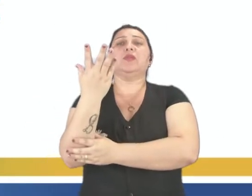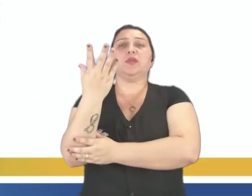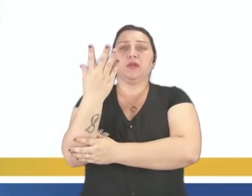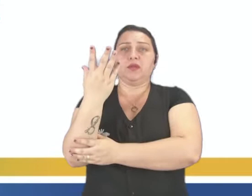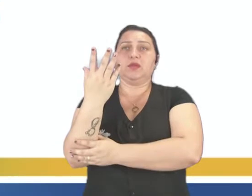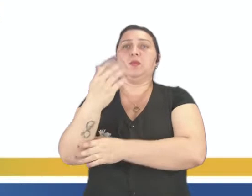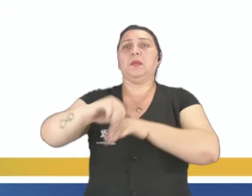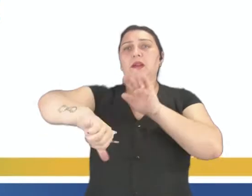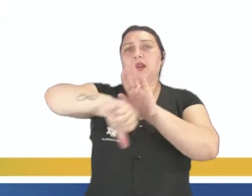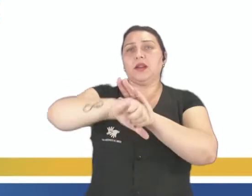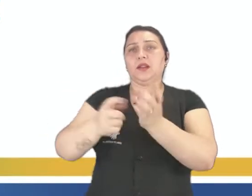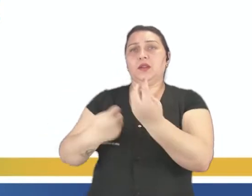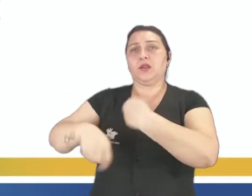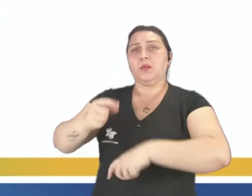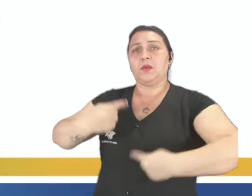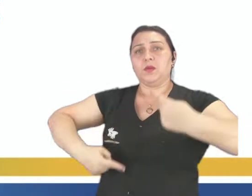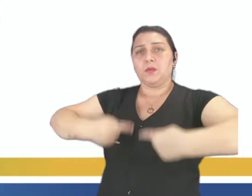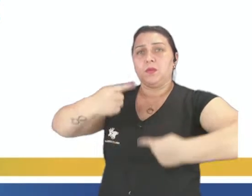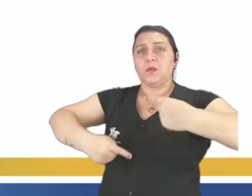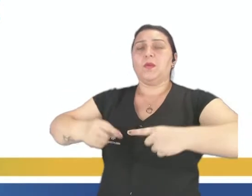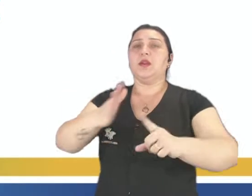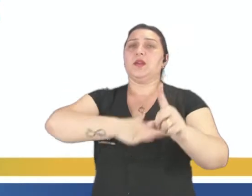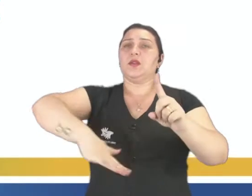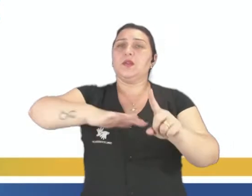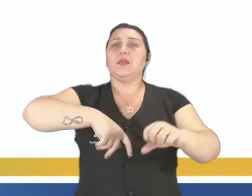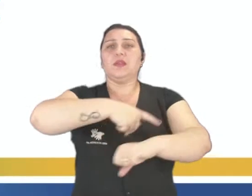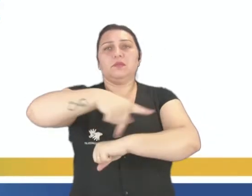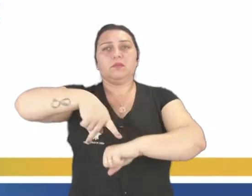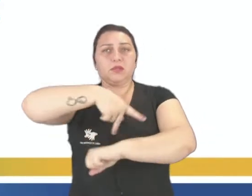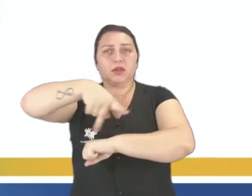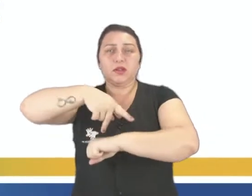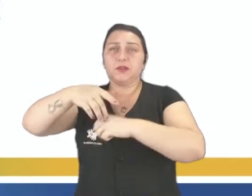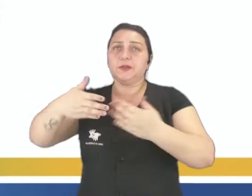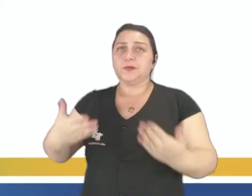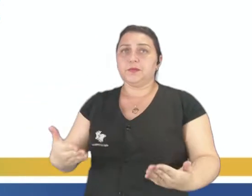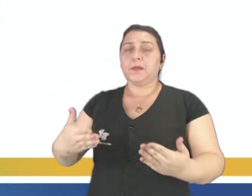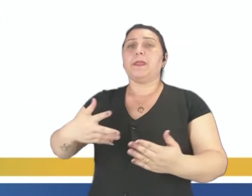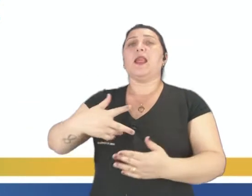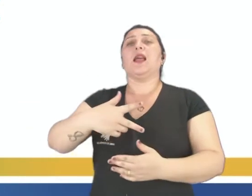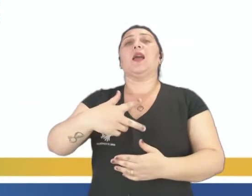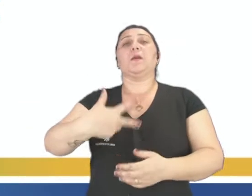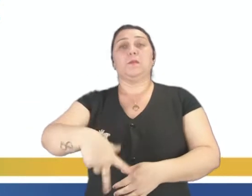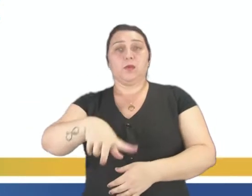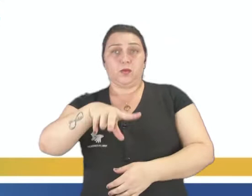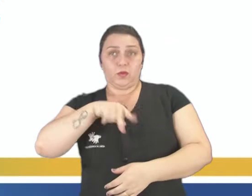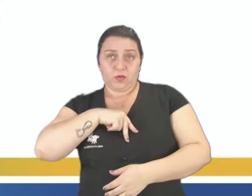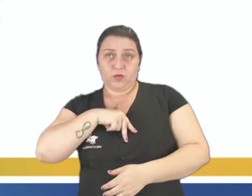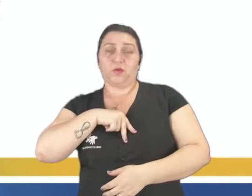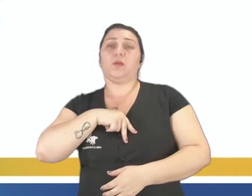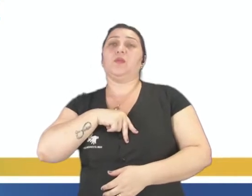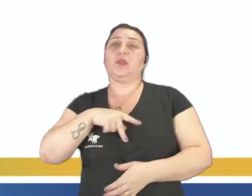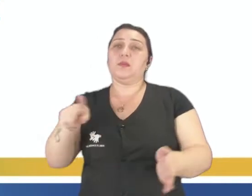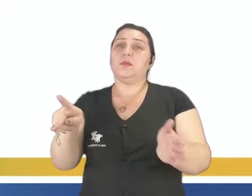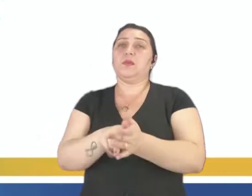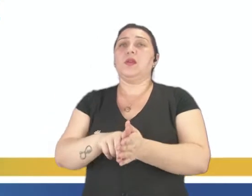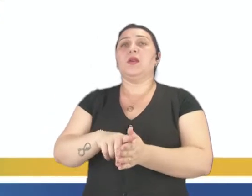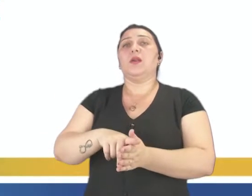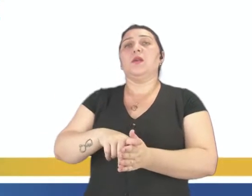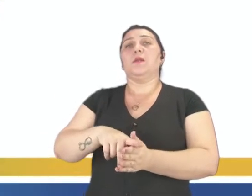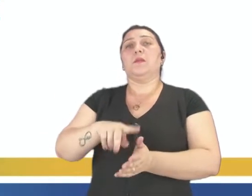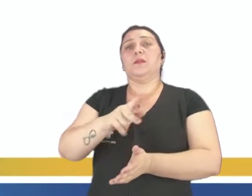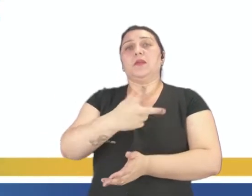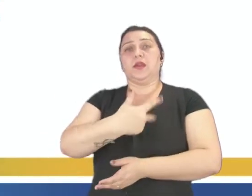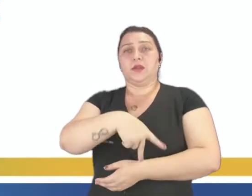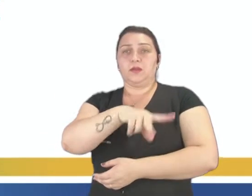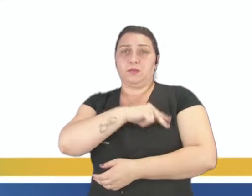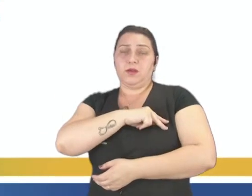grande crise econômica, política e social no país. Então, Portugal estava sob o domínio espanhol e lutava